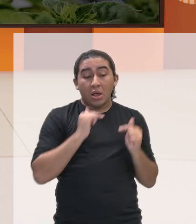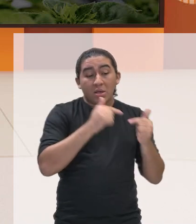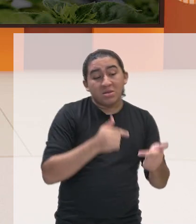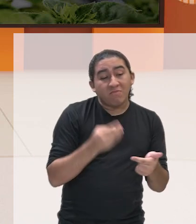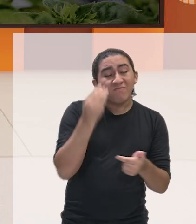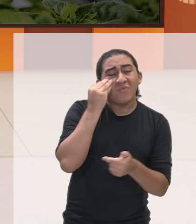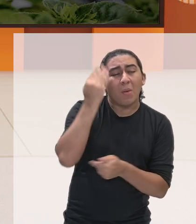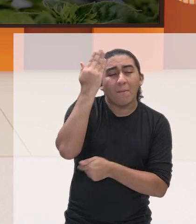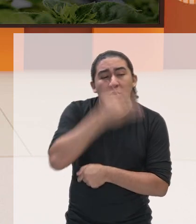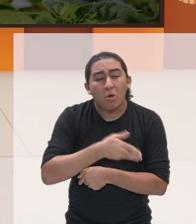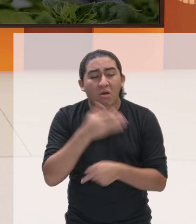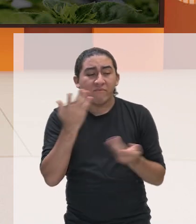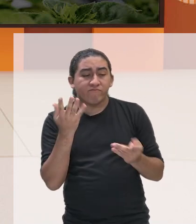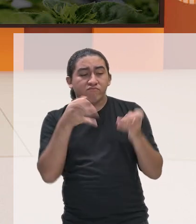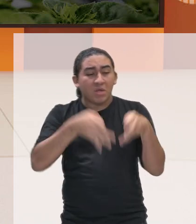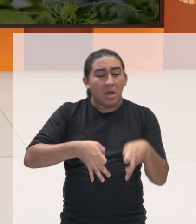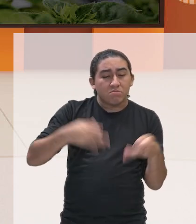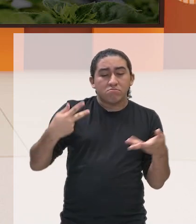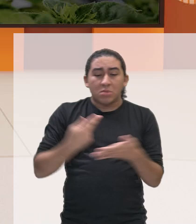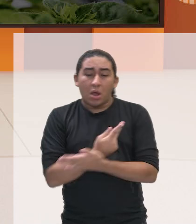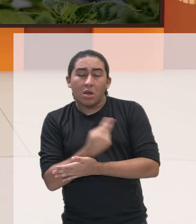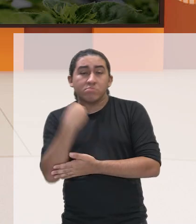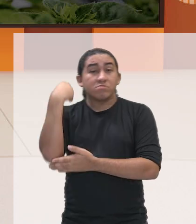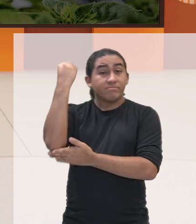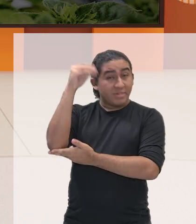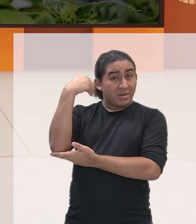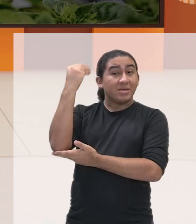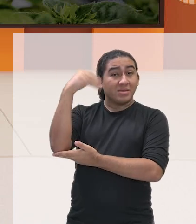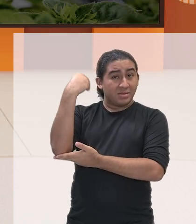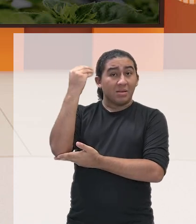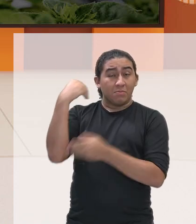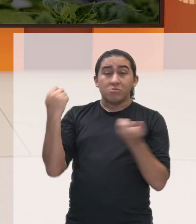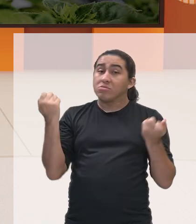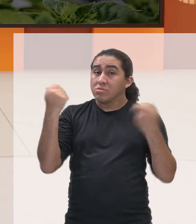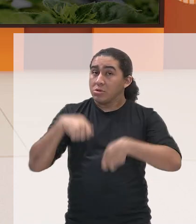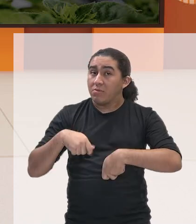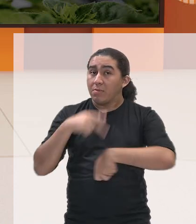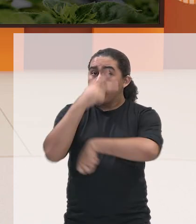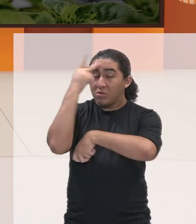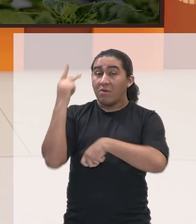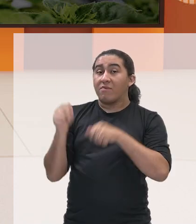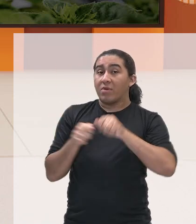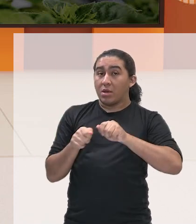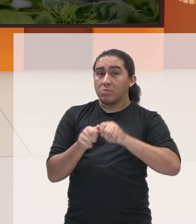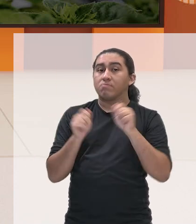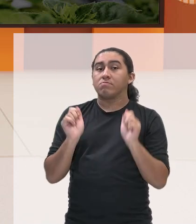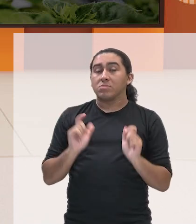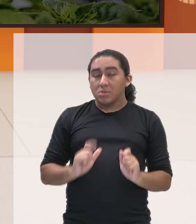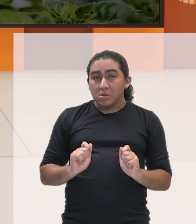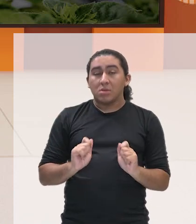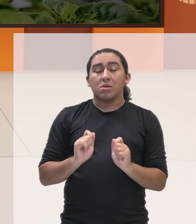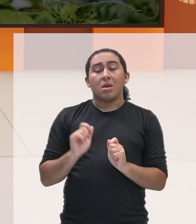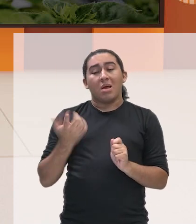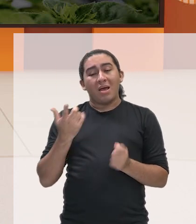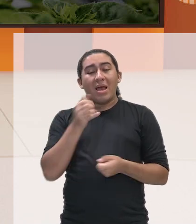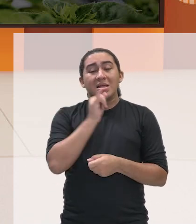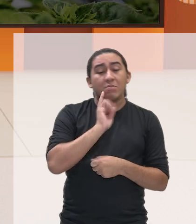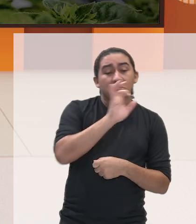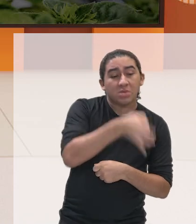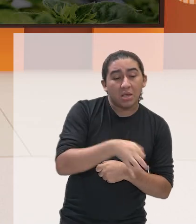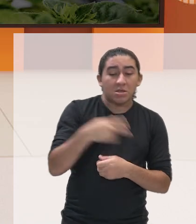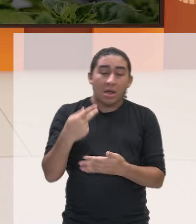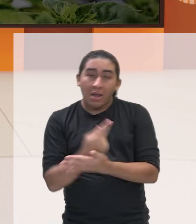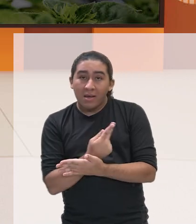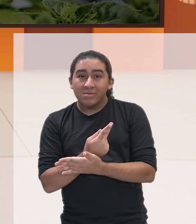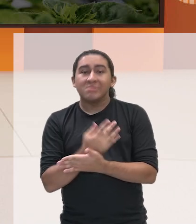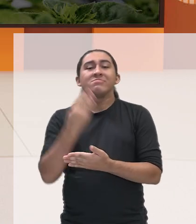tentando, verificando, né, fazendo experimentos, né, para você ter certeza daquilo que você